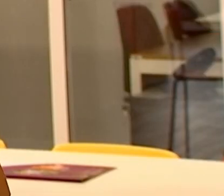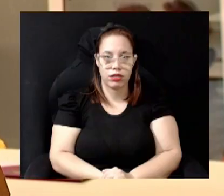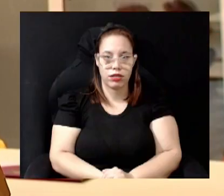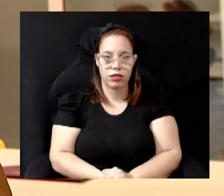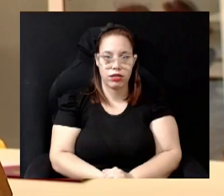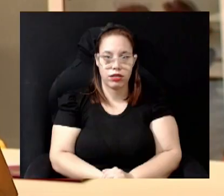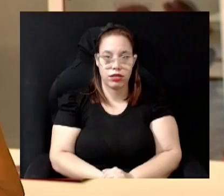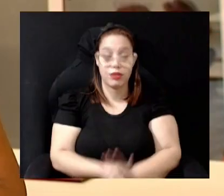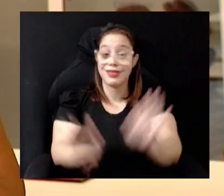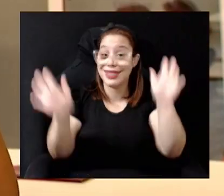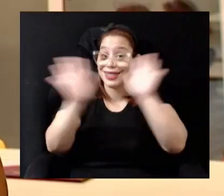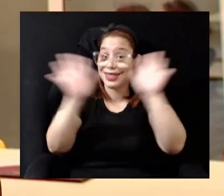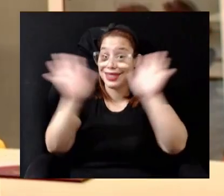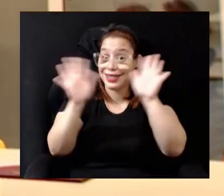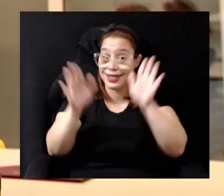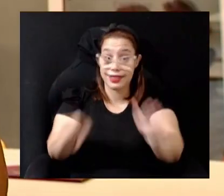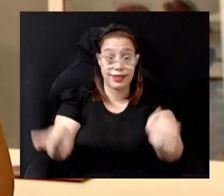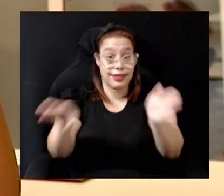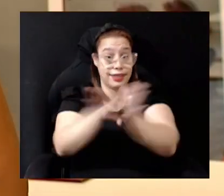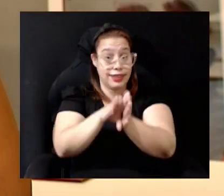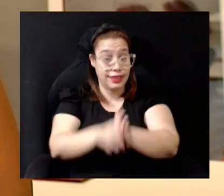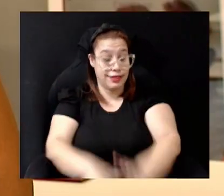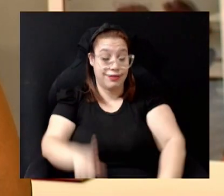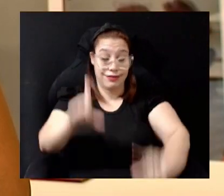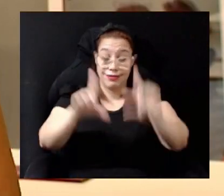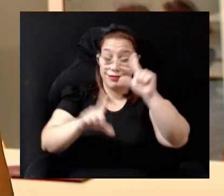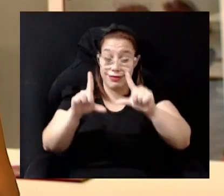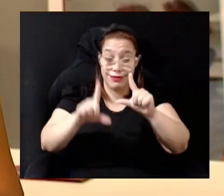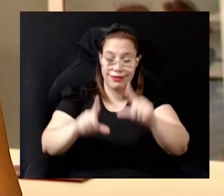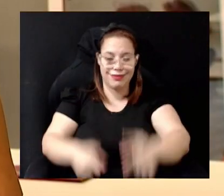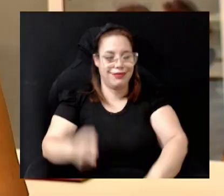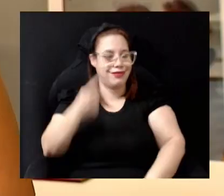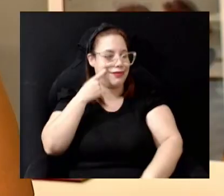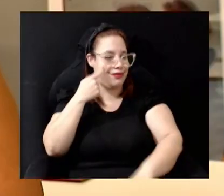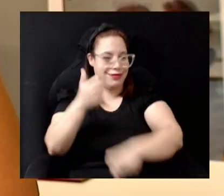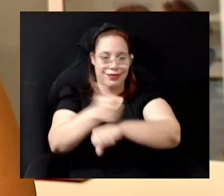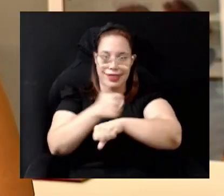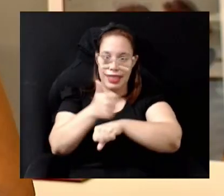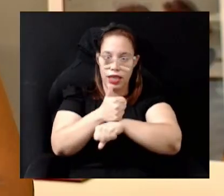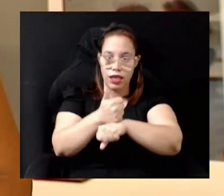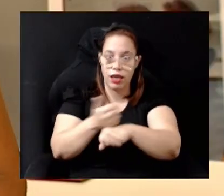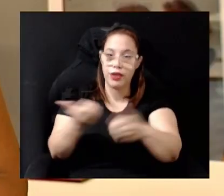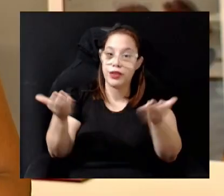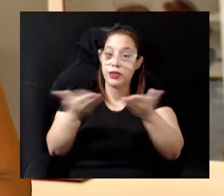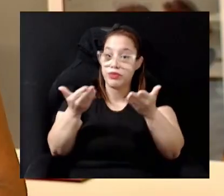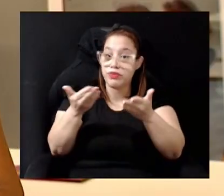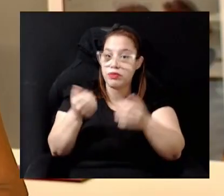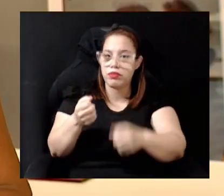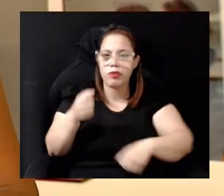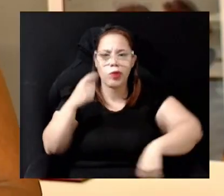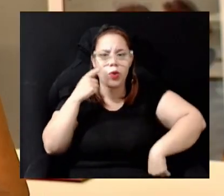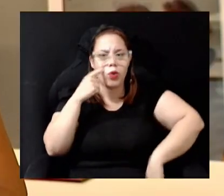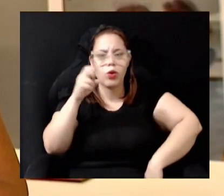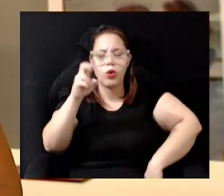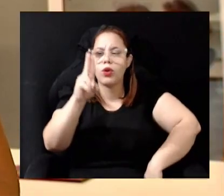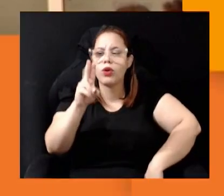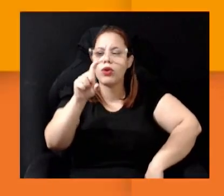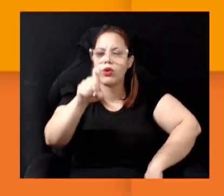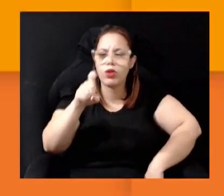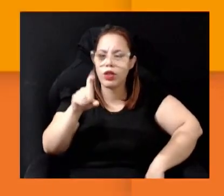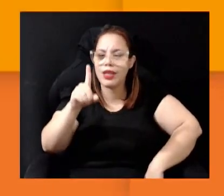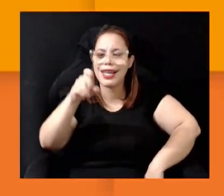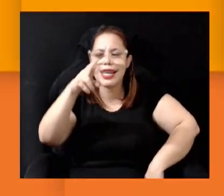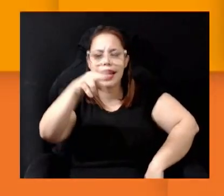Olá, está chegando na sua telinha o Se Liga na Profissão. E a profissão de hoje é UX Design. Vamos